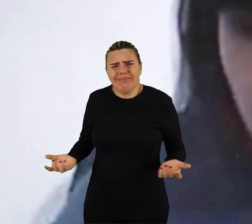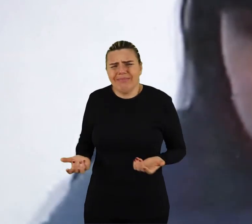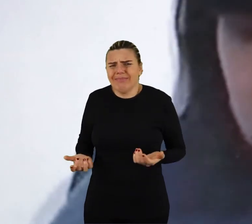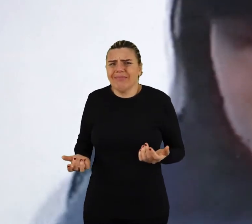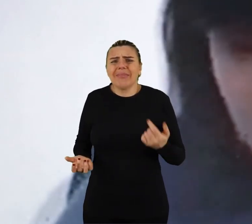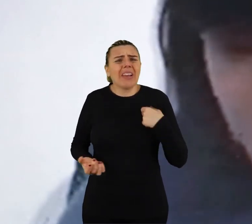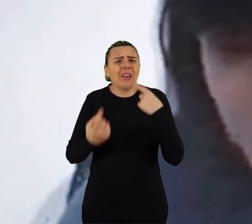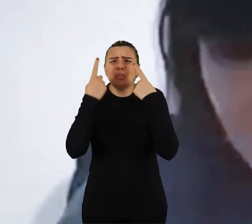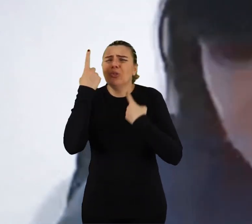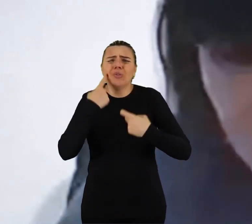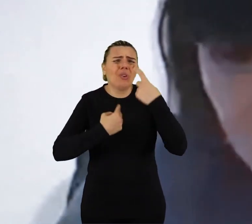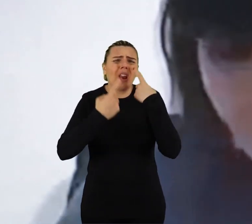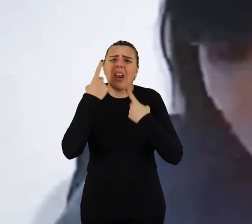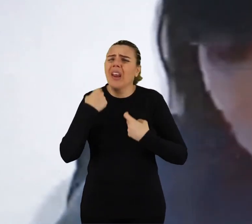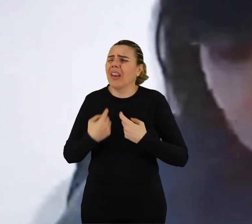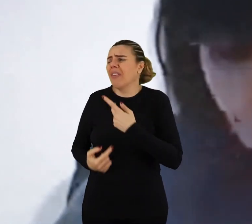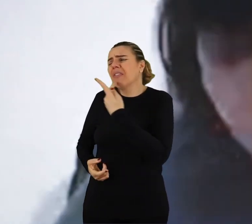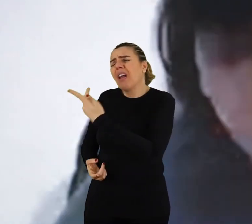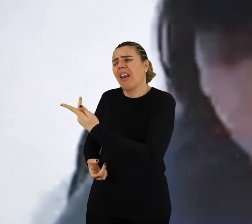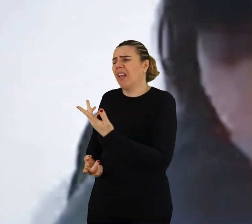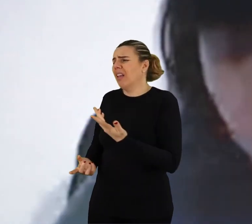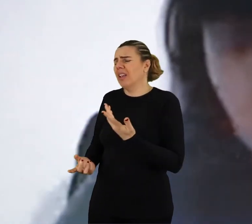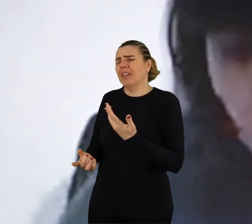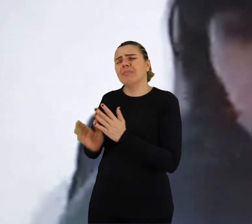eu comecei a chorar e pedi para ele